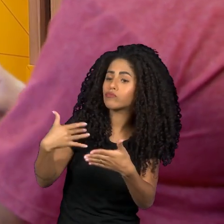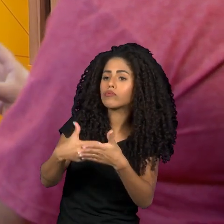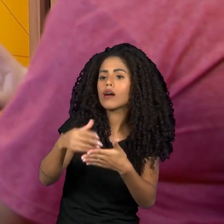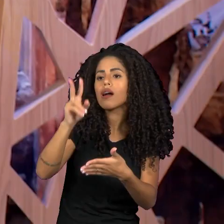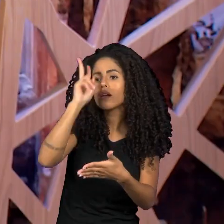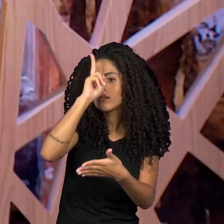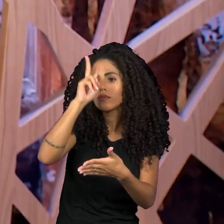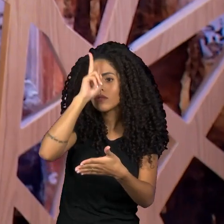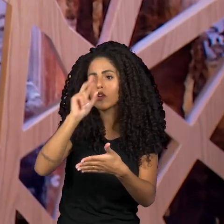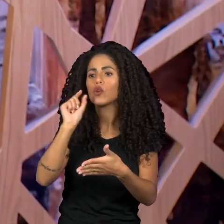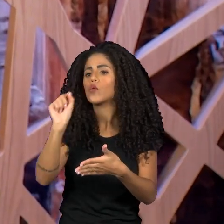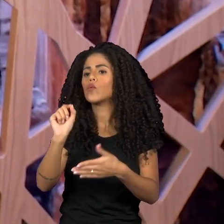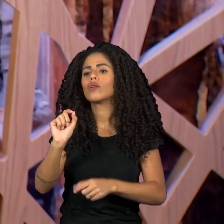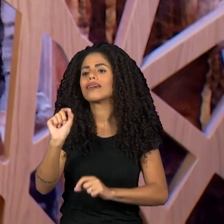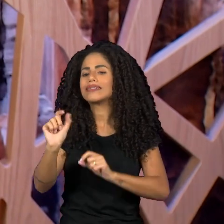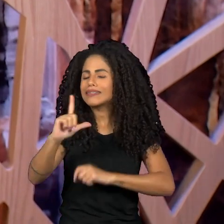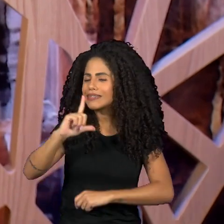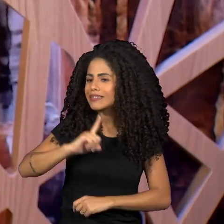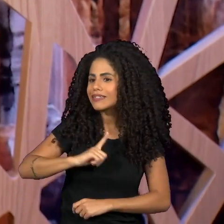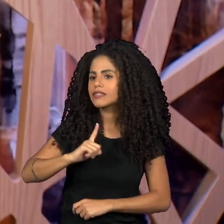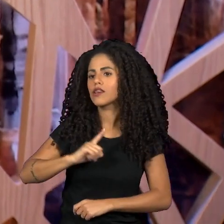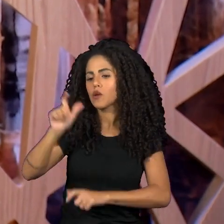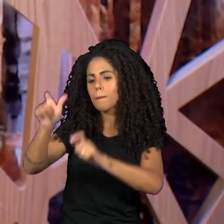representação onde sempre poucos